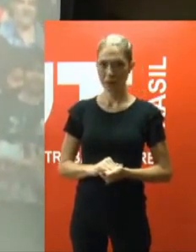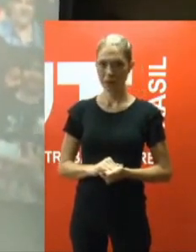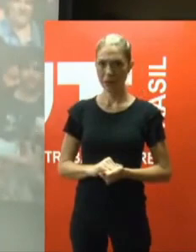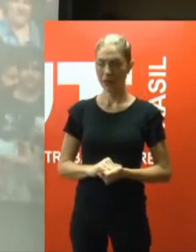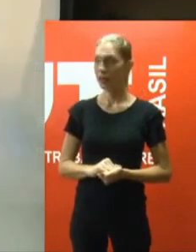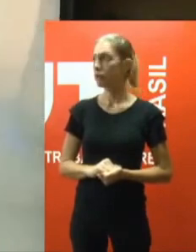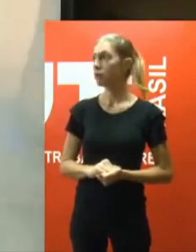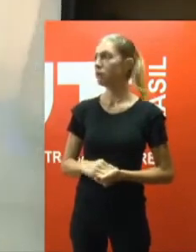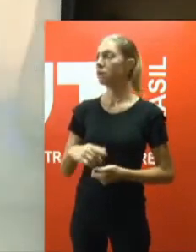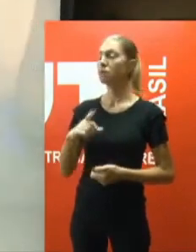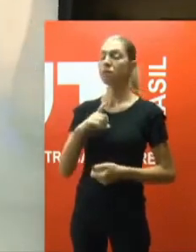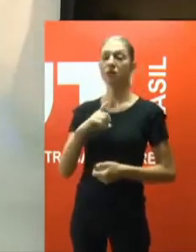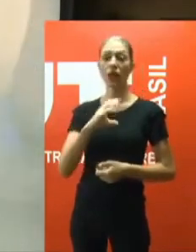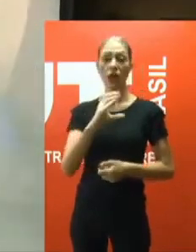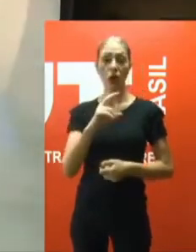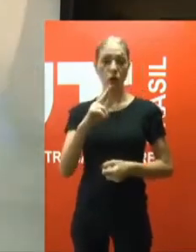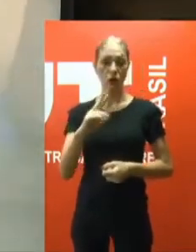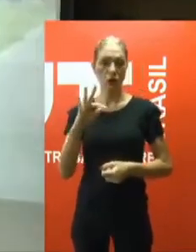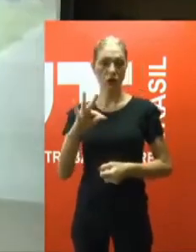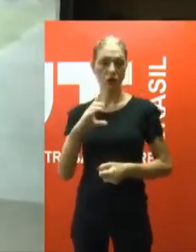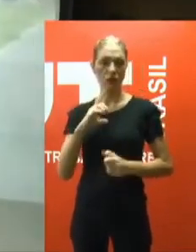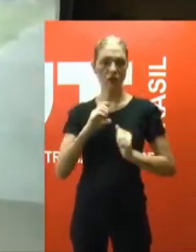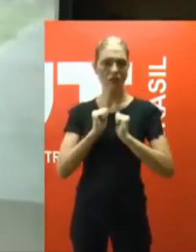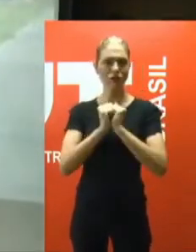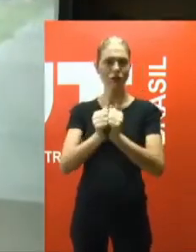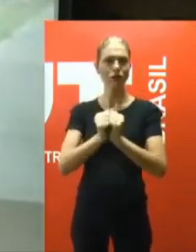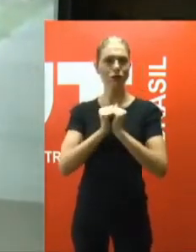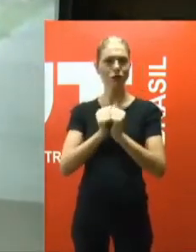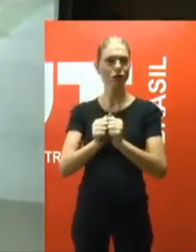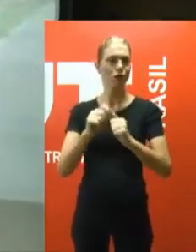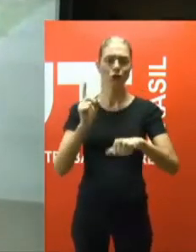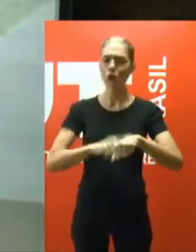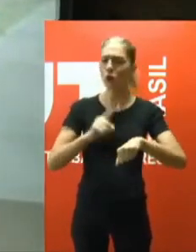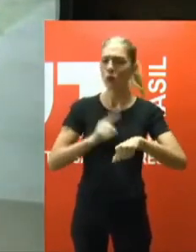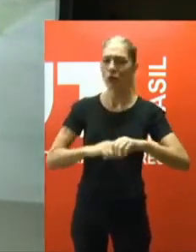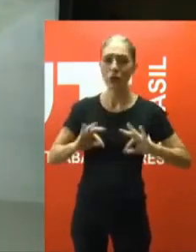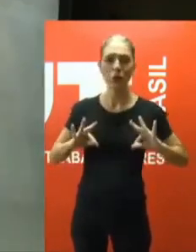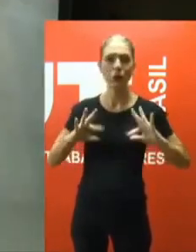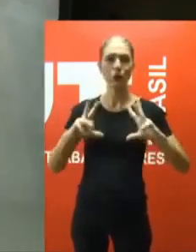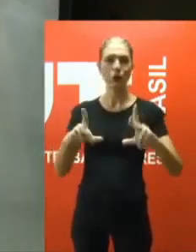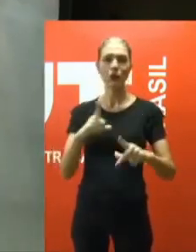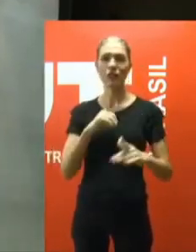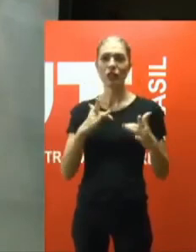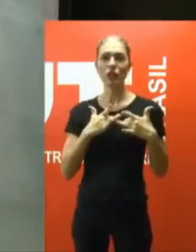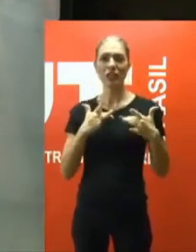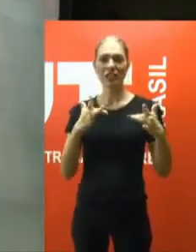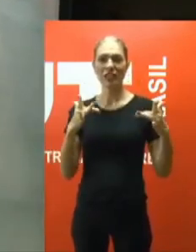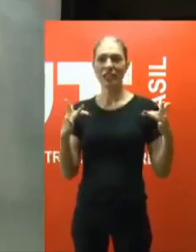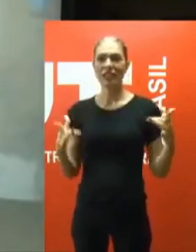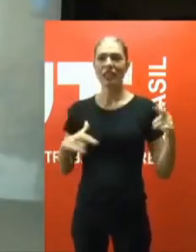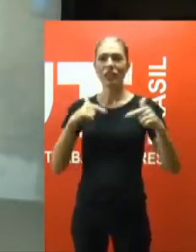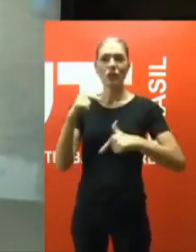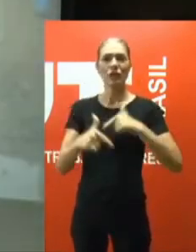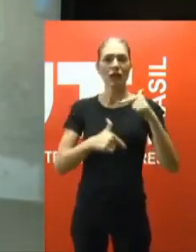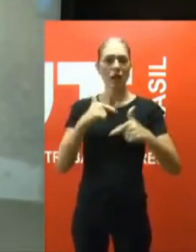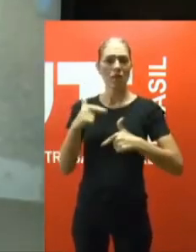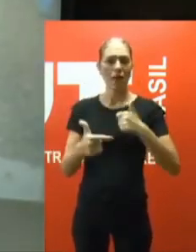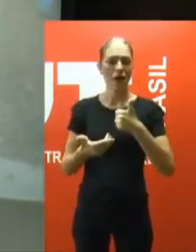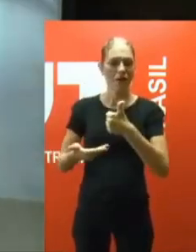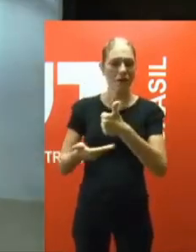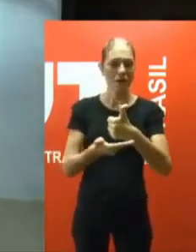do povo em todos os momentos, com ações de solidariedade e trabalho de base.